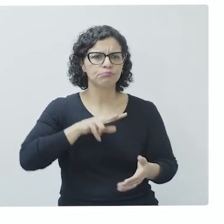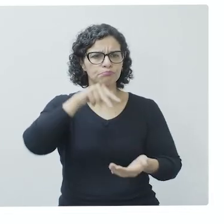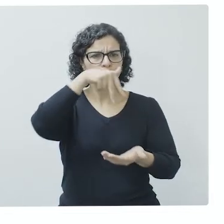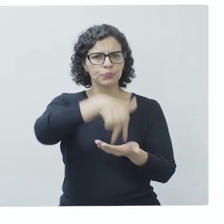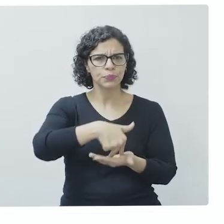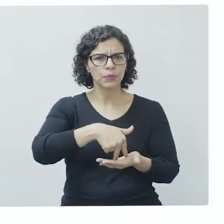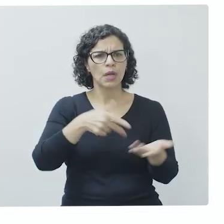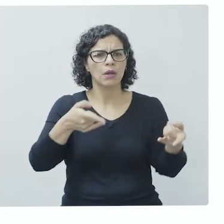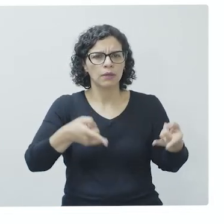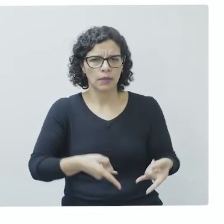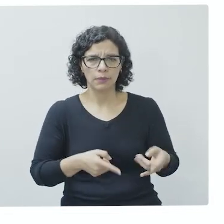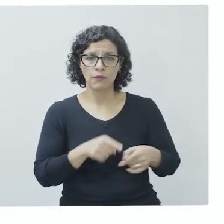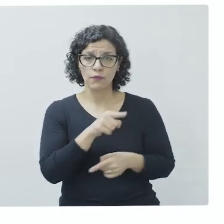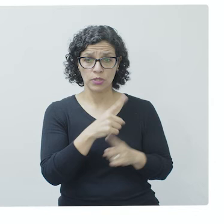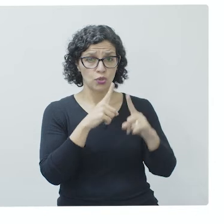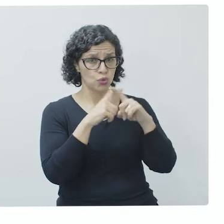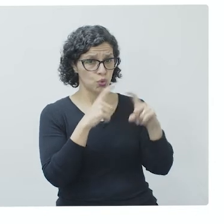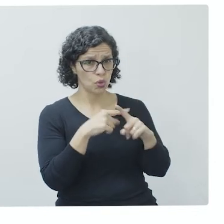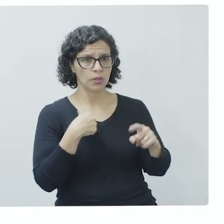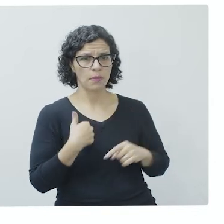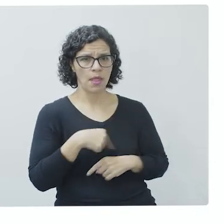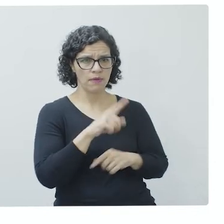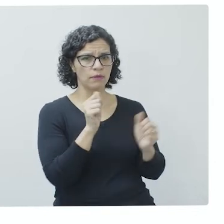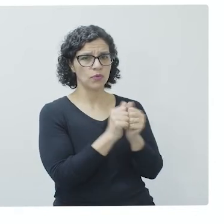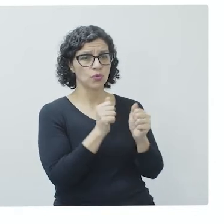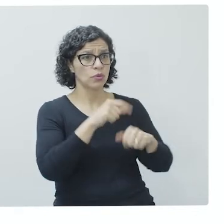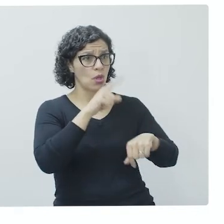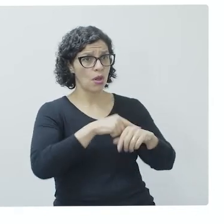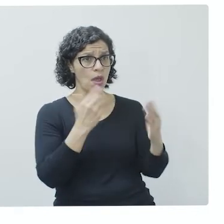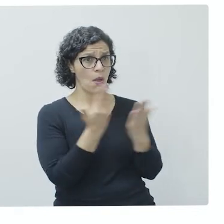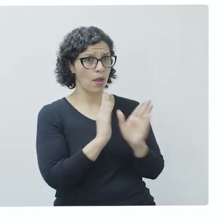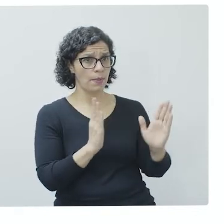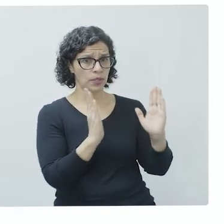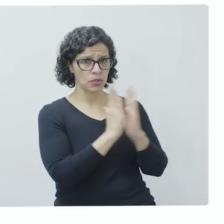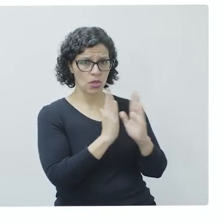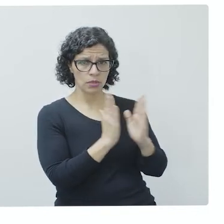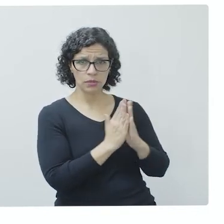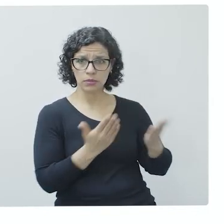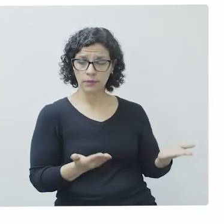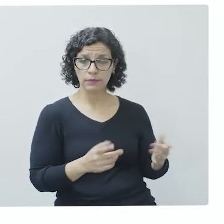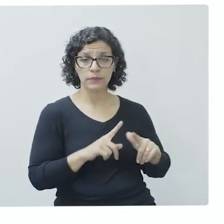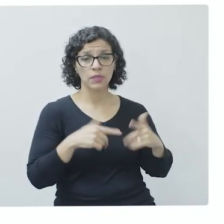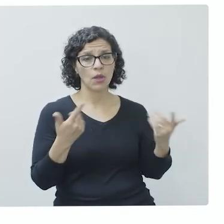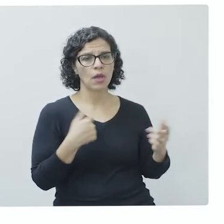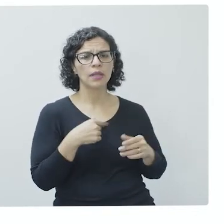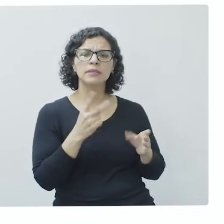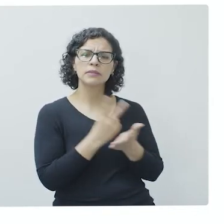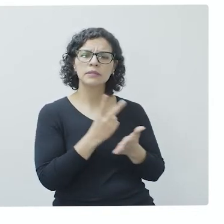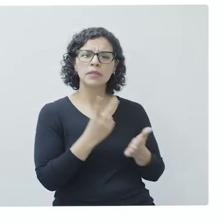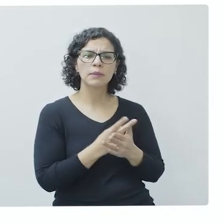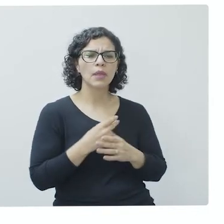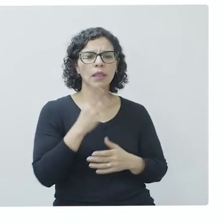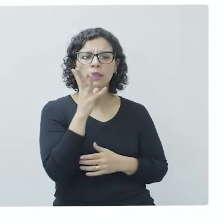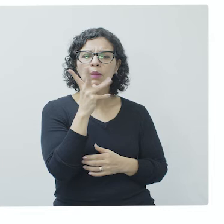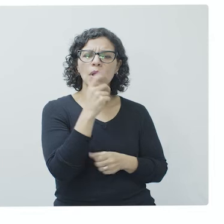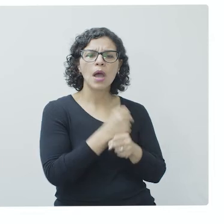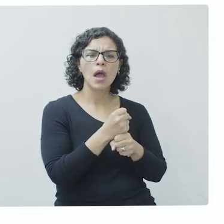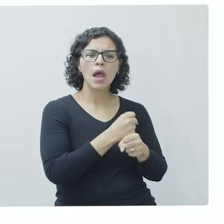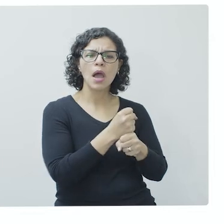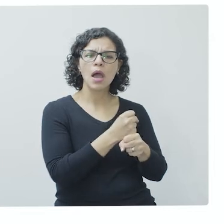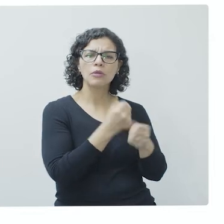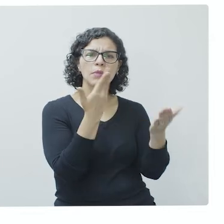saltando vitorioso da cama. Você jurou que só me levava quando eu terminasse de rezar. Pois bem, pretendo